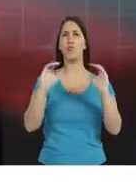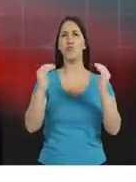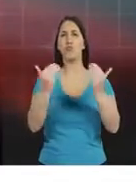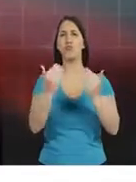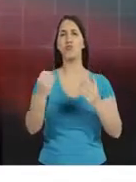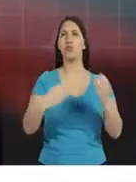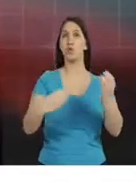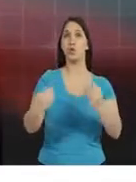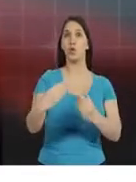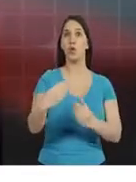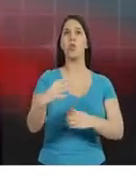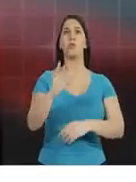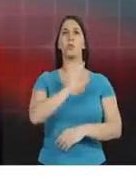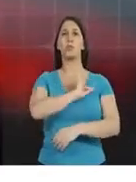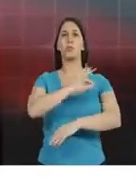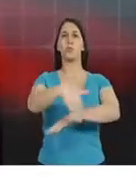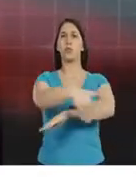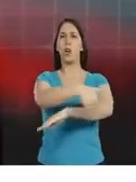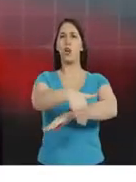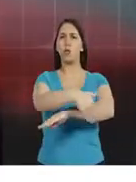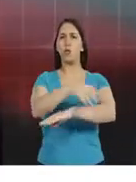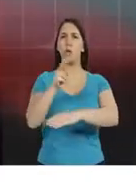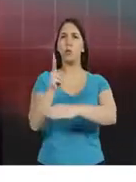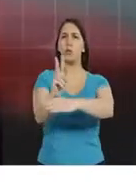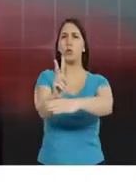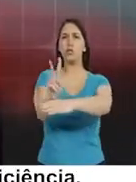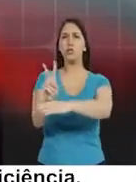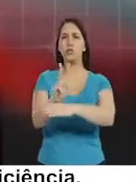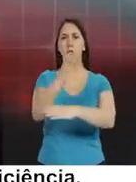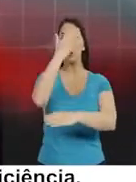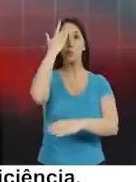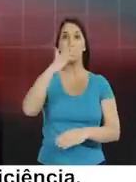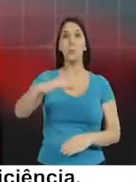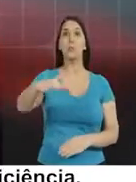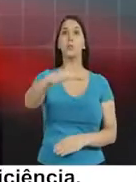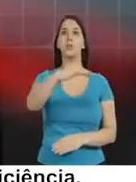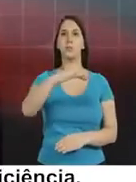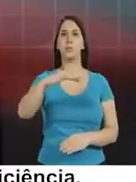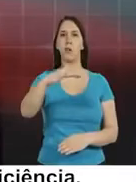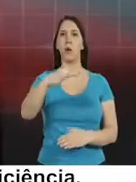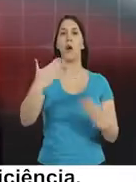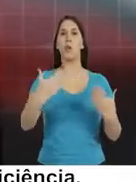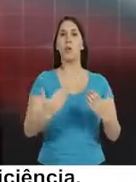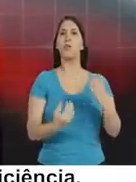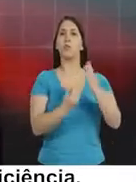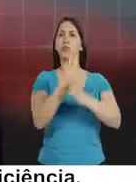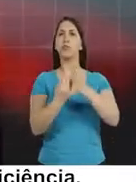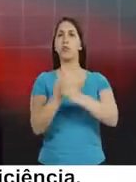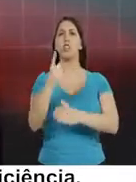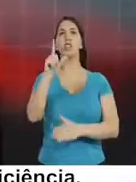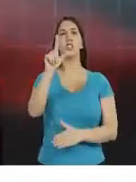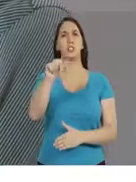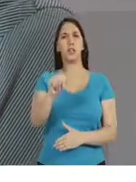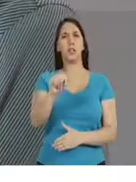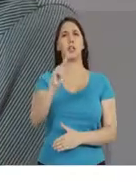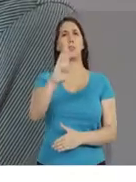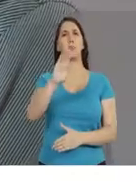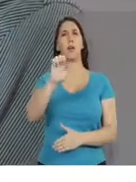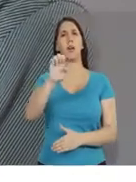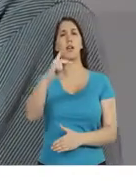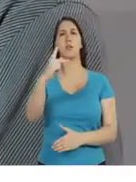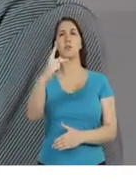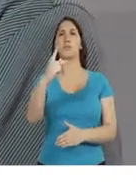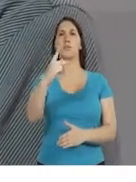mais 17 unidades do BAEP em todo o estado de São Paulo para combater o crime com mais agilidade e eficiência. Os